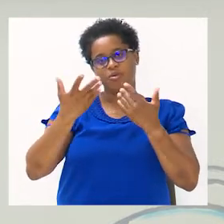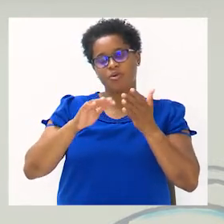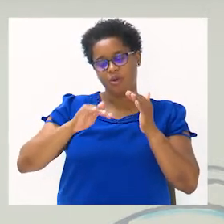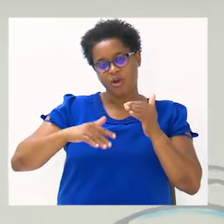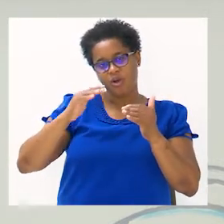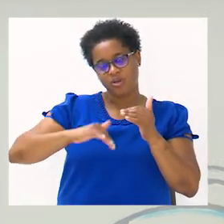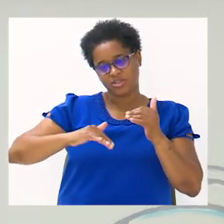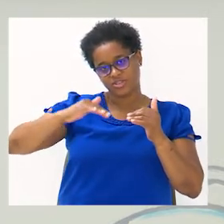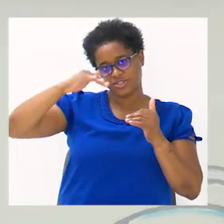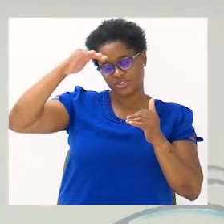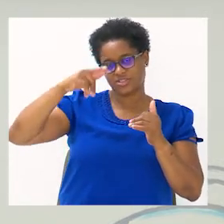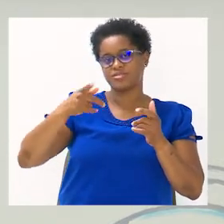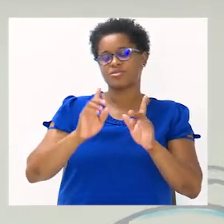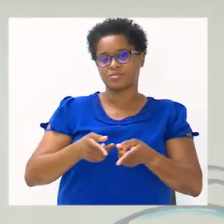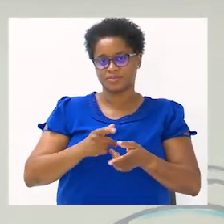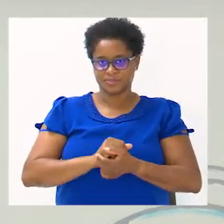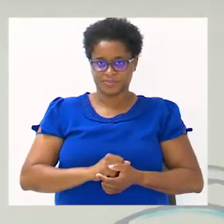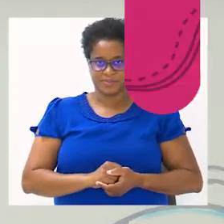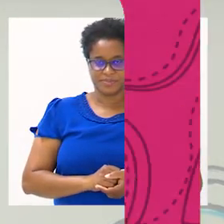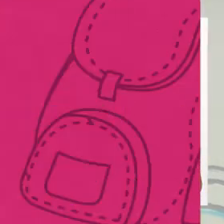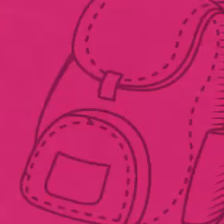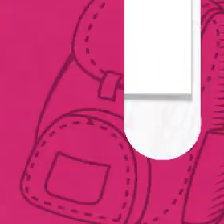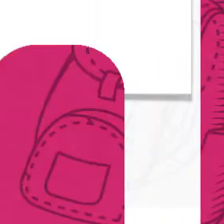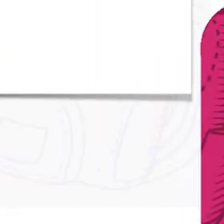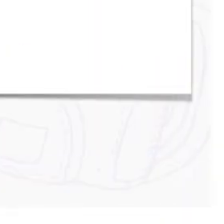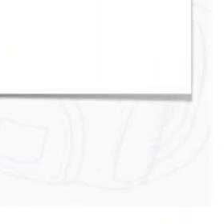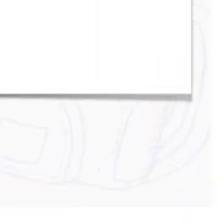dispô-los por ordem crescente. Vamos lá.